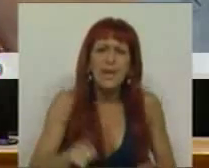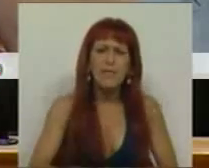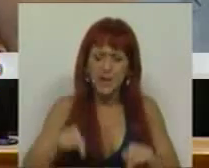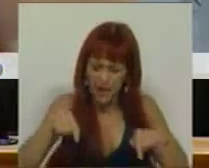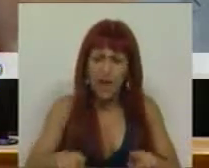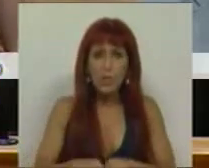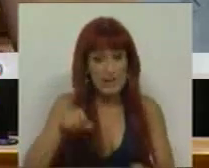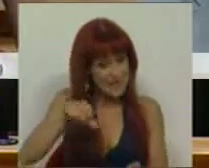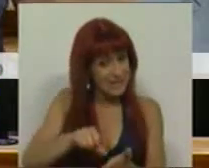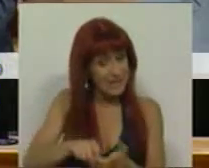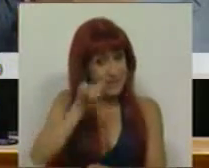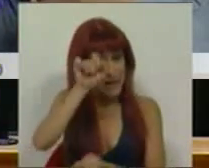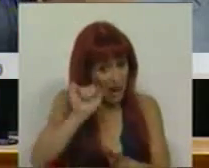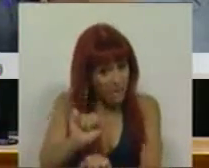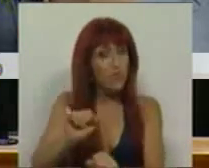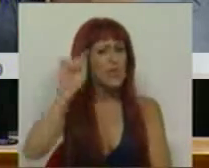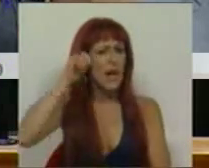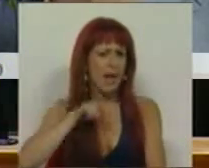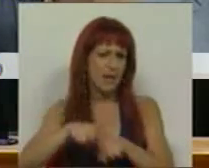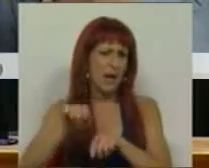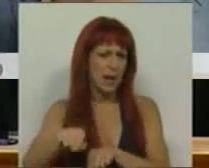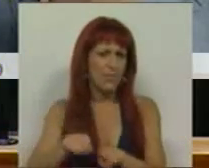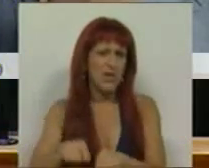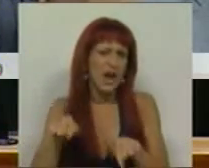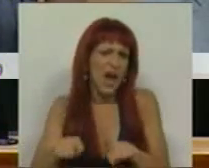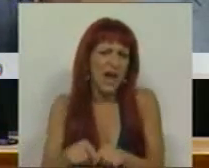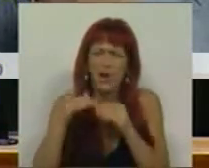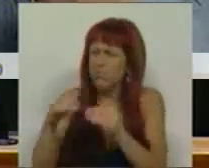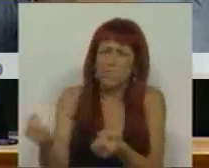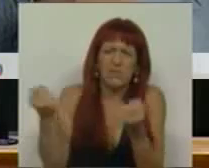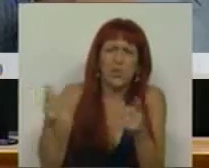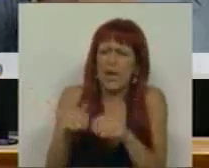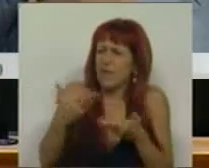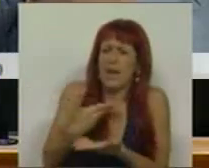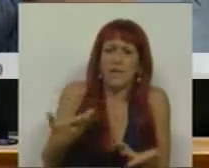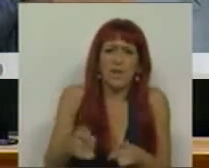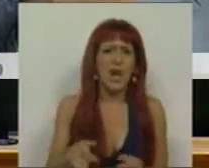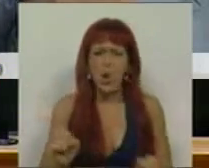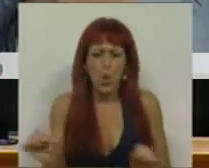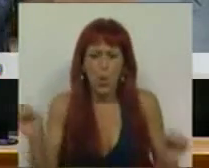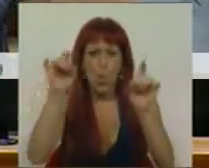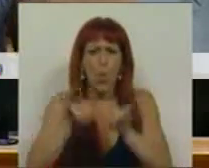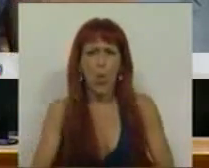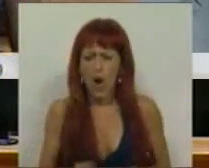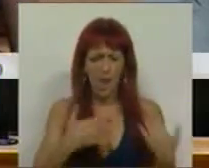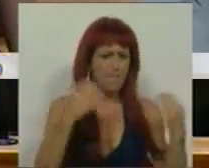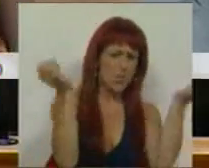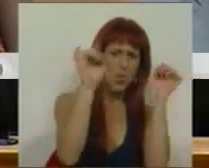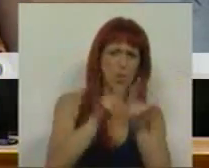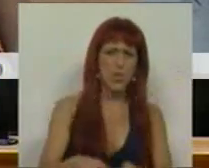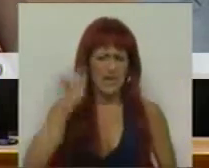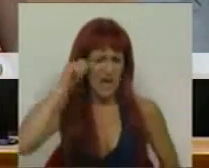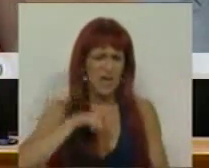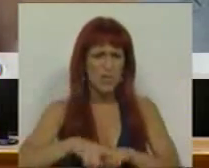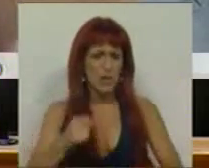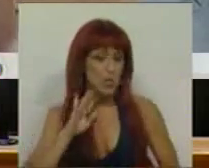é a questão nuclear. A vossa crise política é a insustentabilidade da dívida. Não haverá a irresponsabilidade da